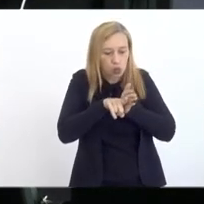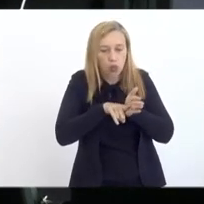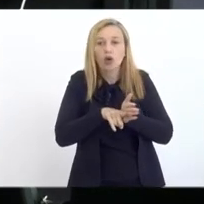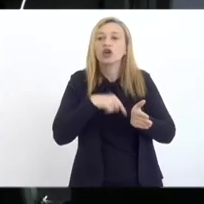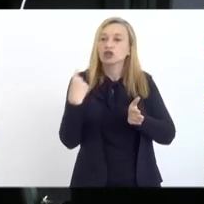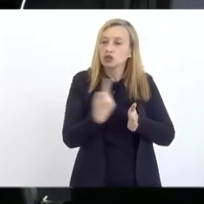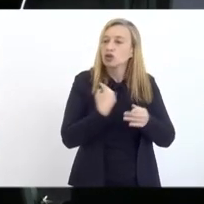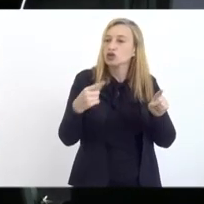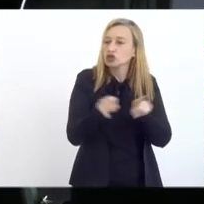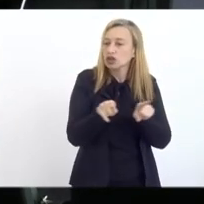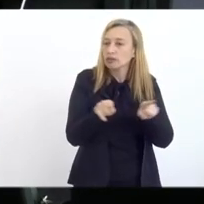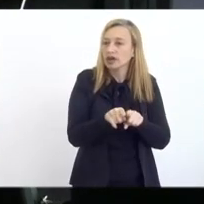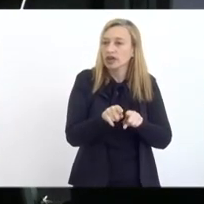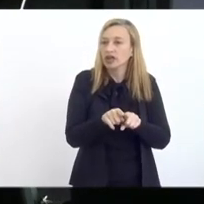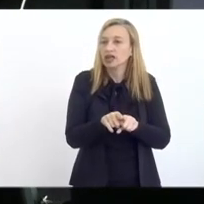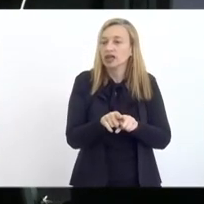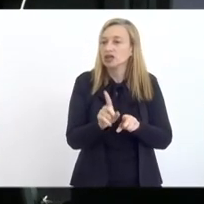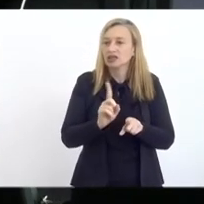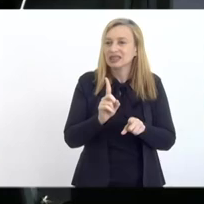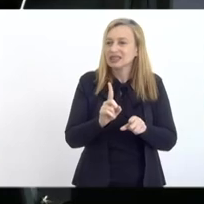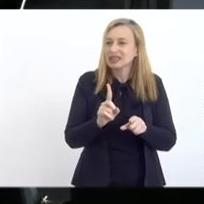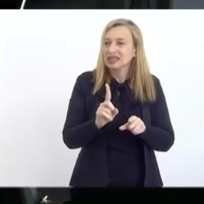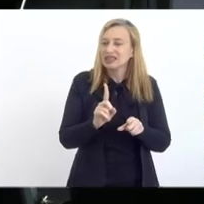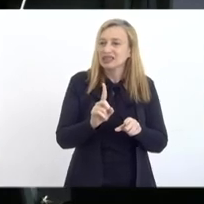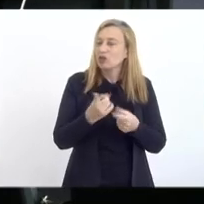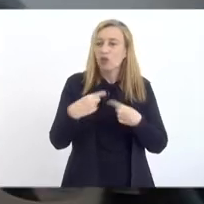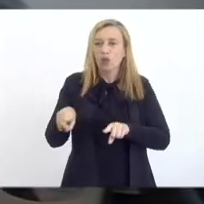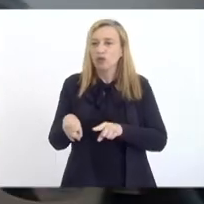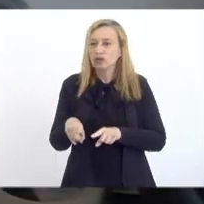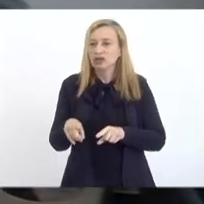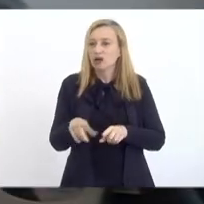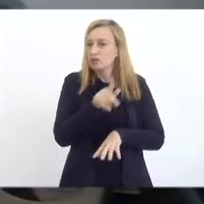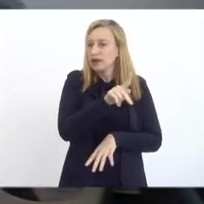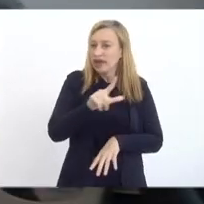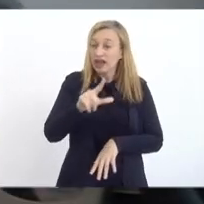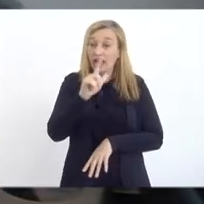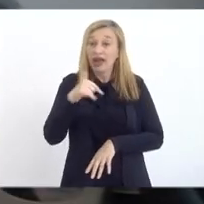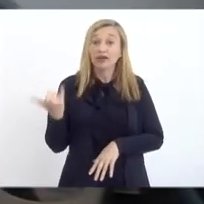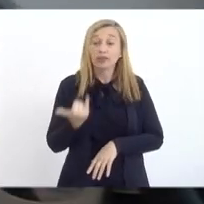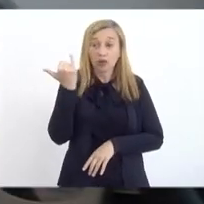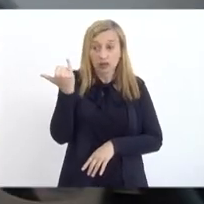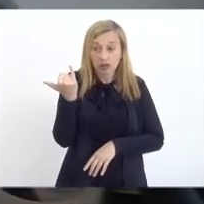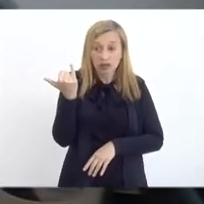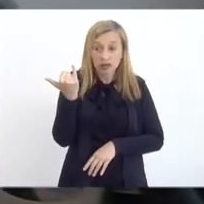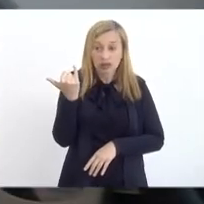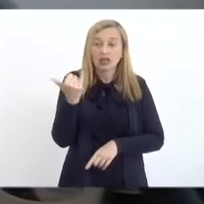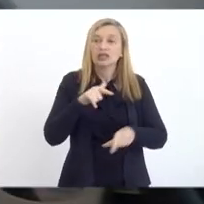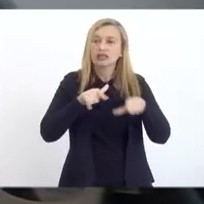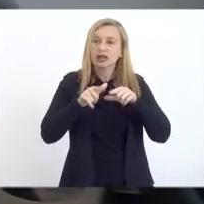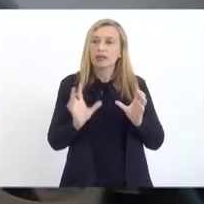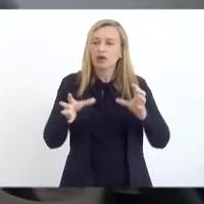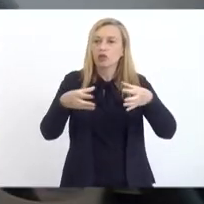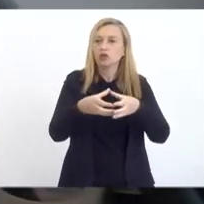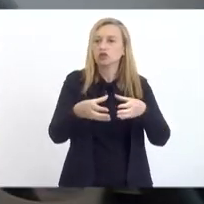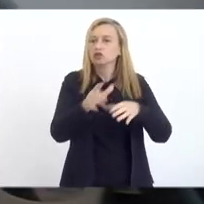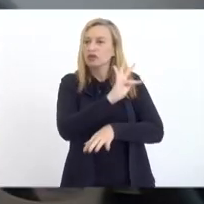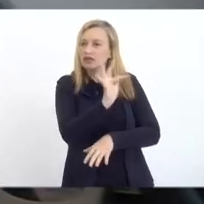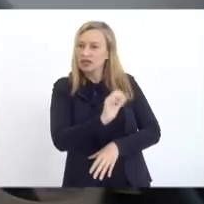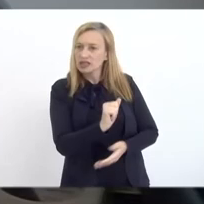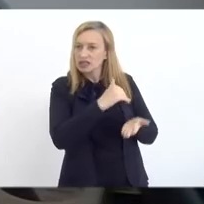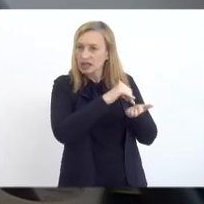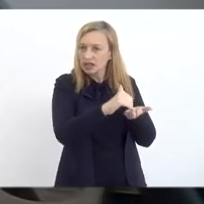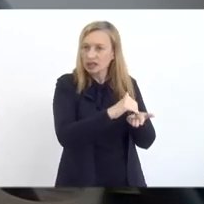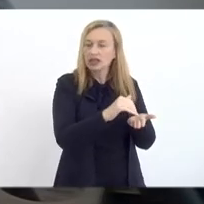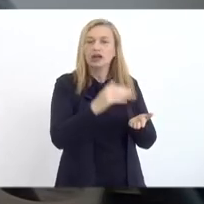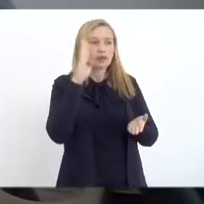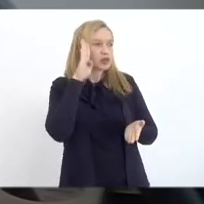também não vislumbrou óbices quanto a esse PL. É importante esse trabalho em conjunto com a Fazenda, principalmente com